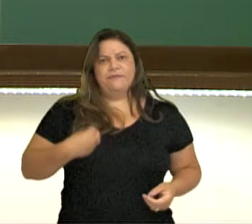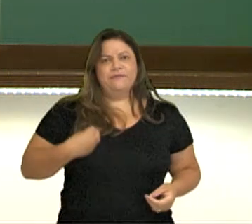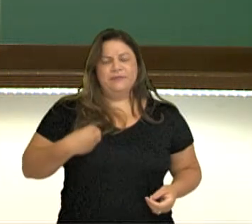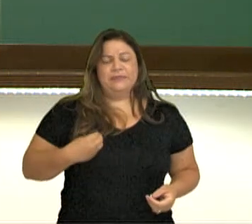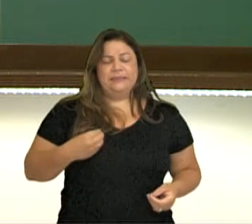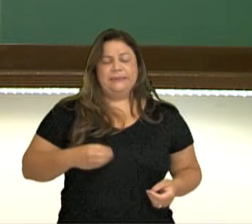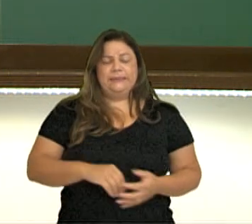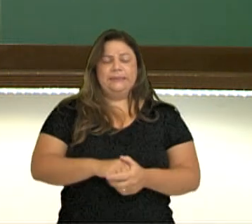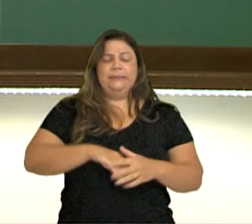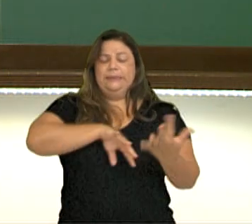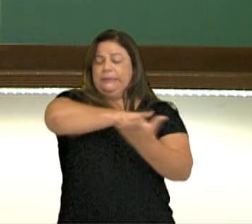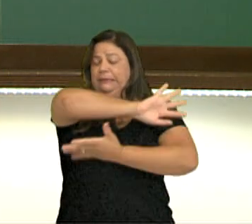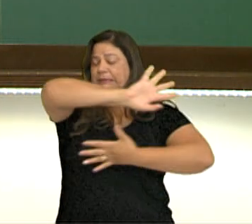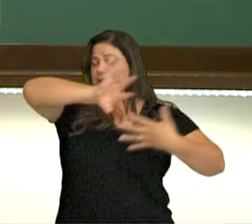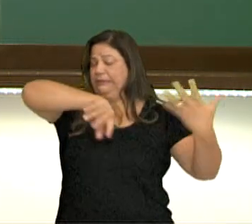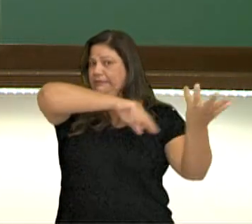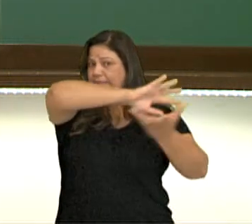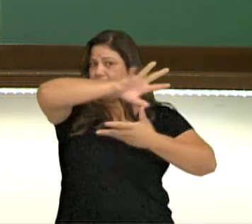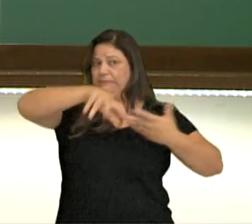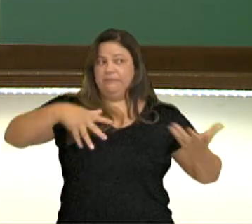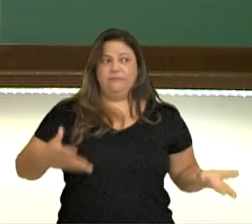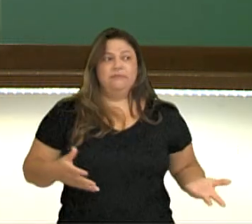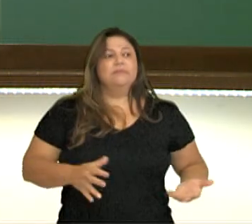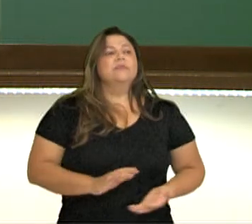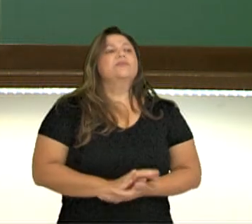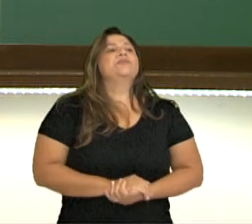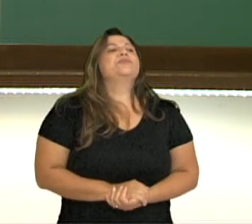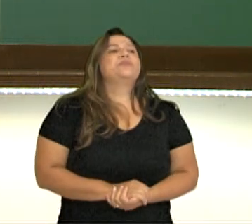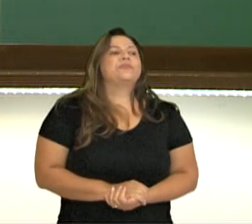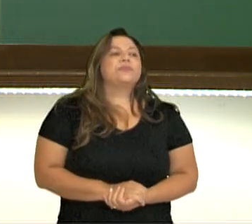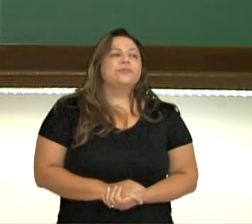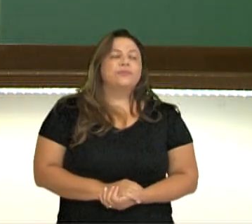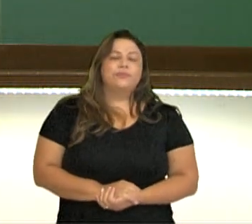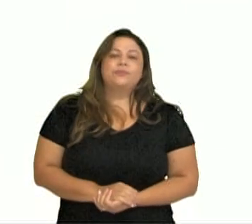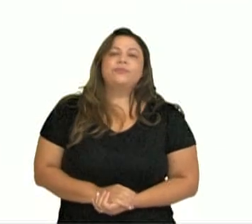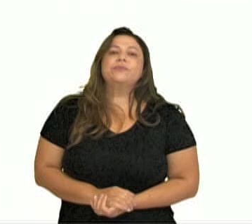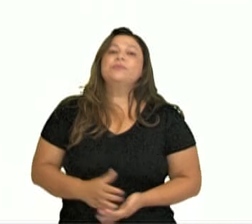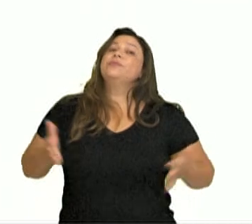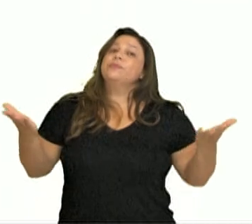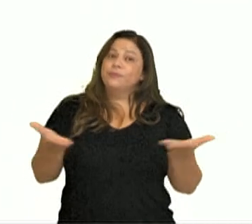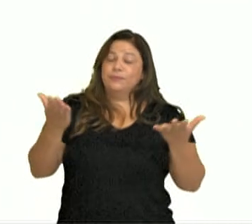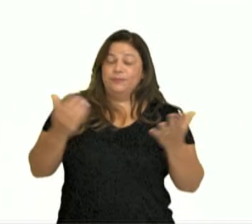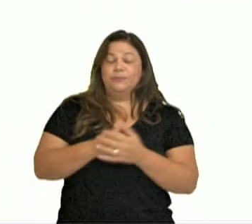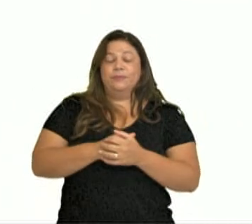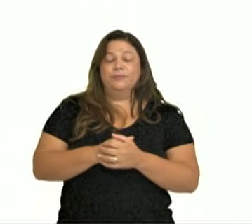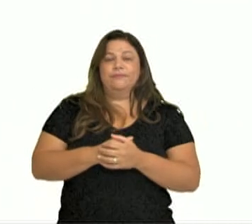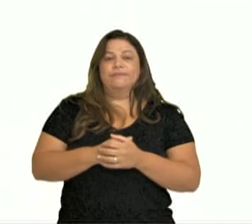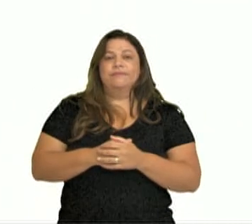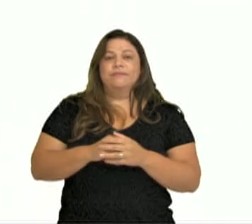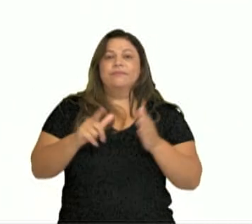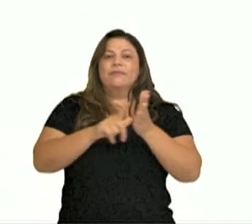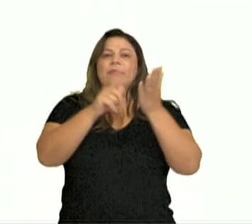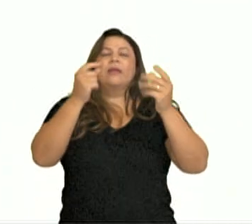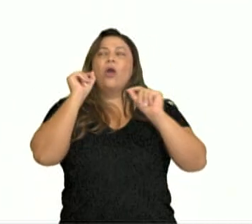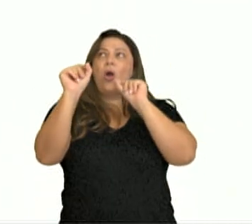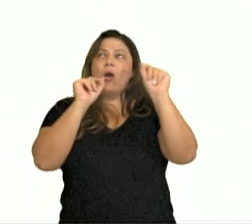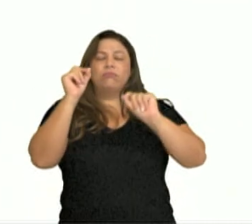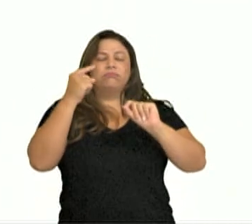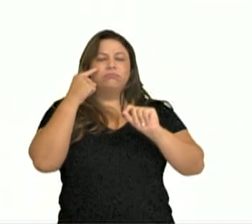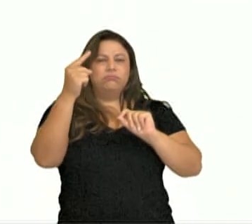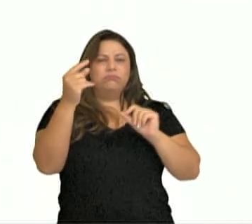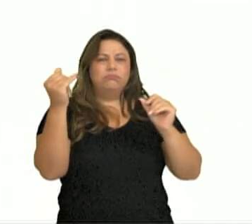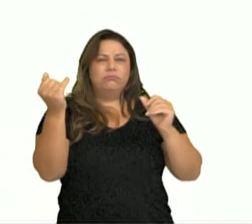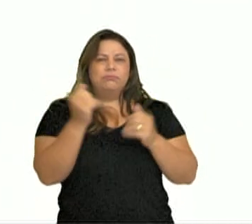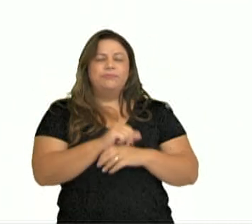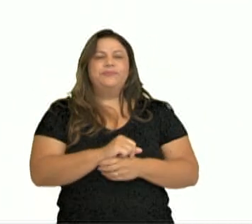causado um transtorno enorme. Vamos continuar aqui? Então vamos lá, gente. Mais uma reportagem para vocês. Mutação presente na